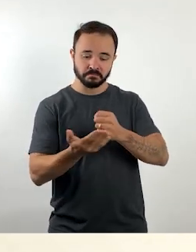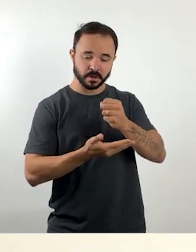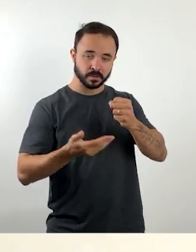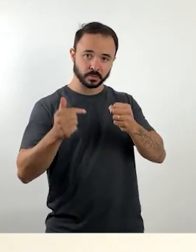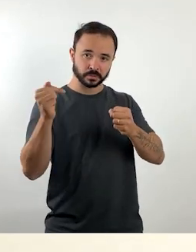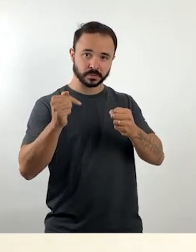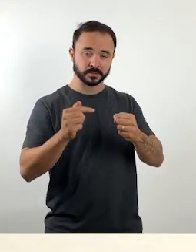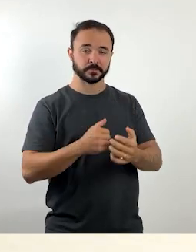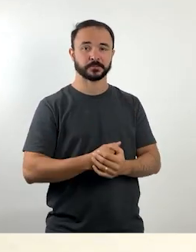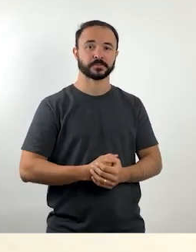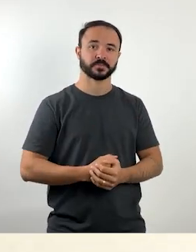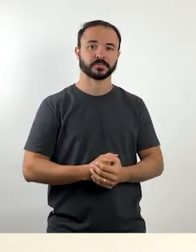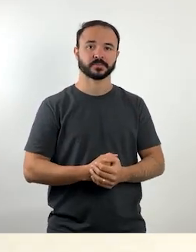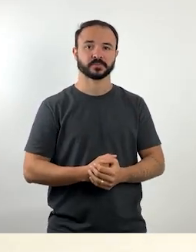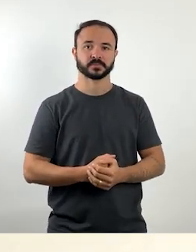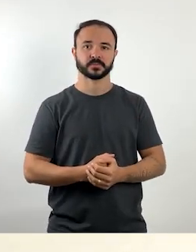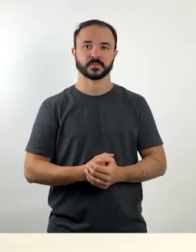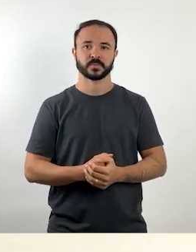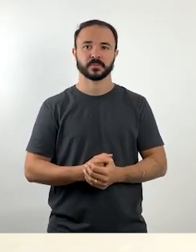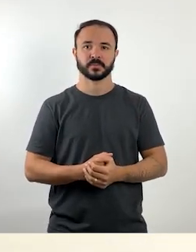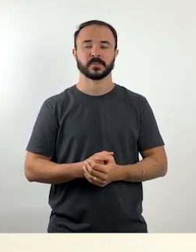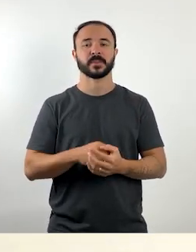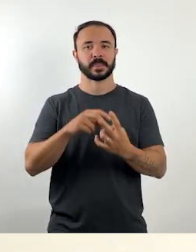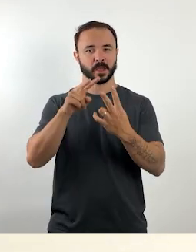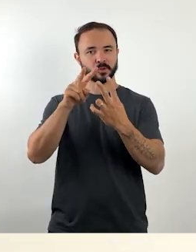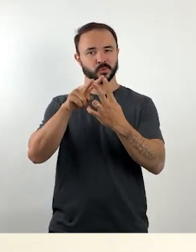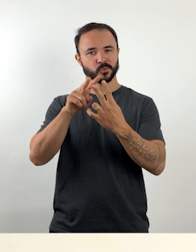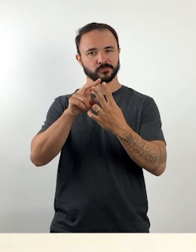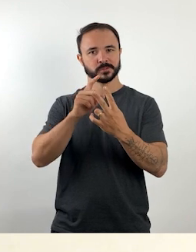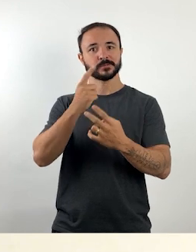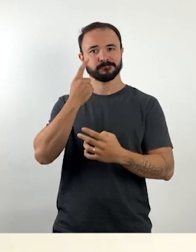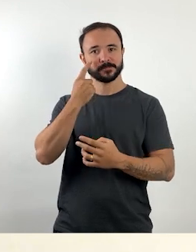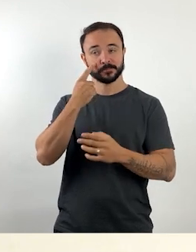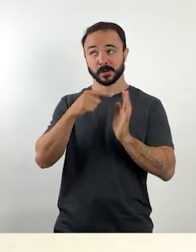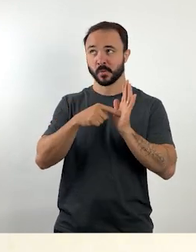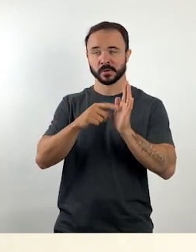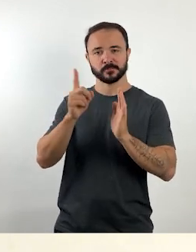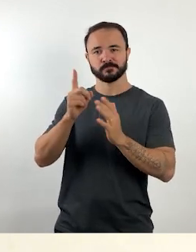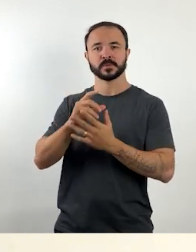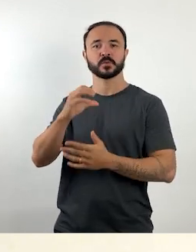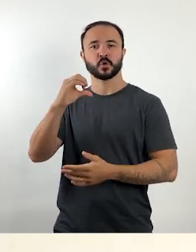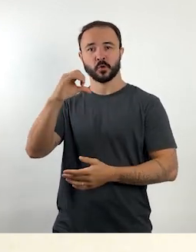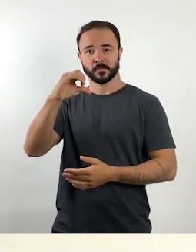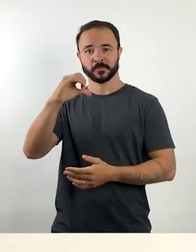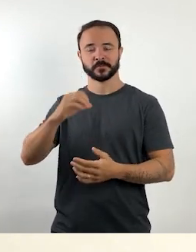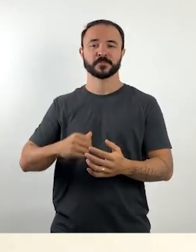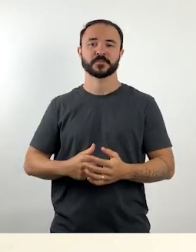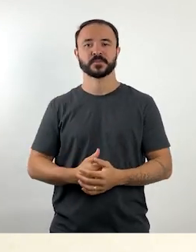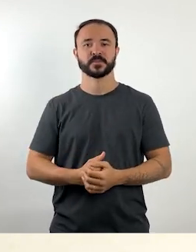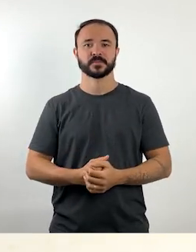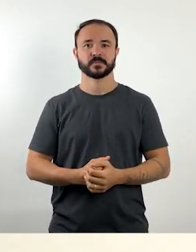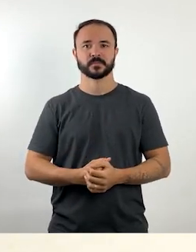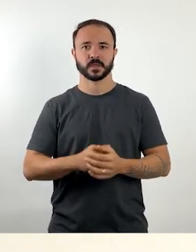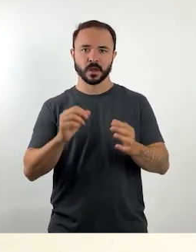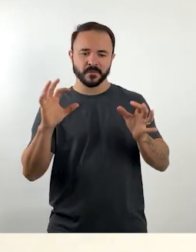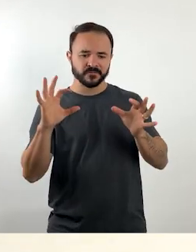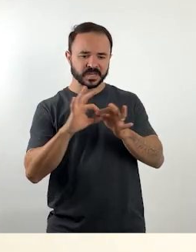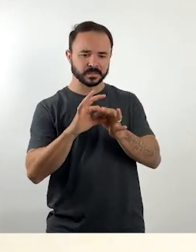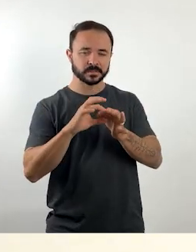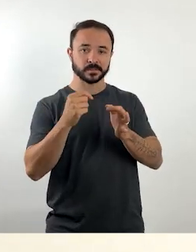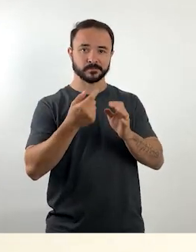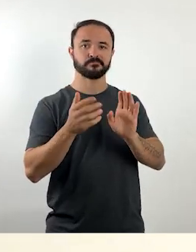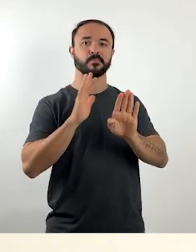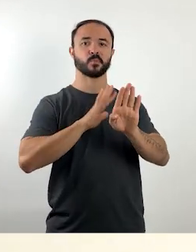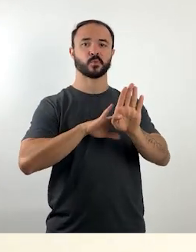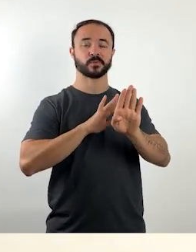Embaixo, eu vou pegar mais 2 dessas barras aqui de 9 e vou fixá-las